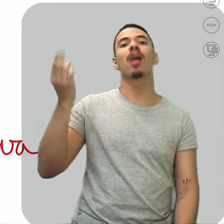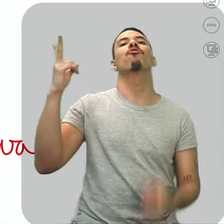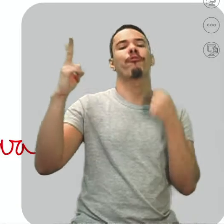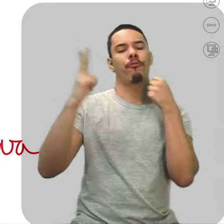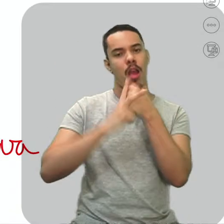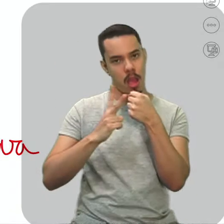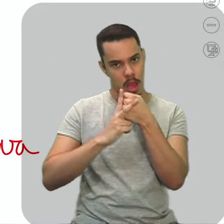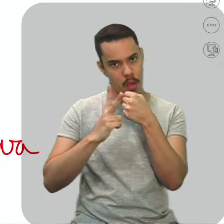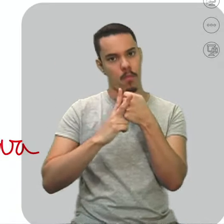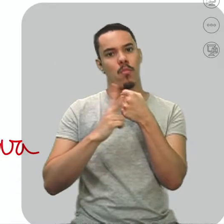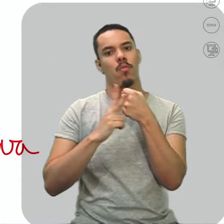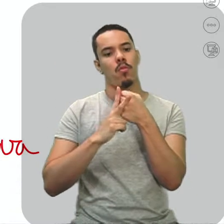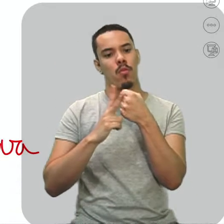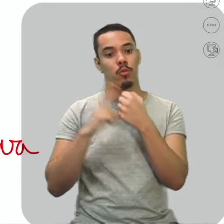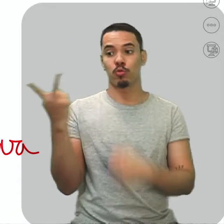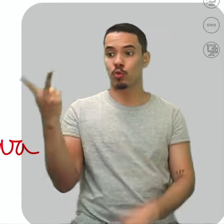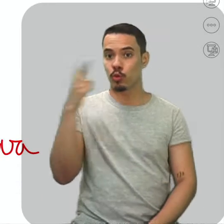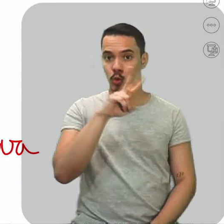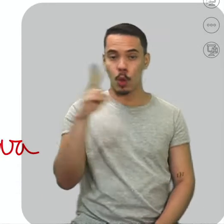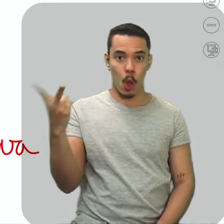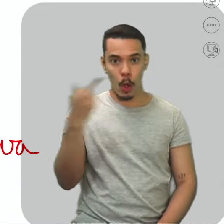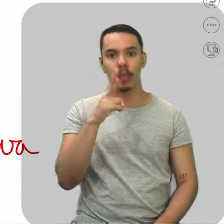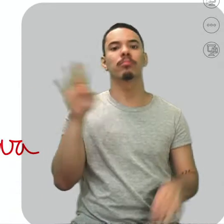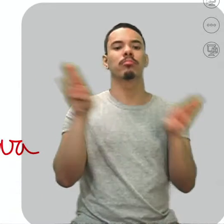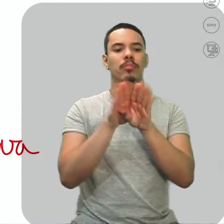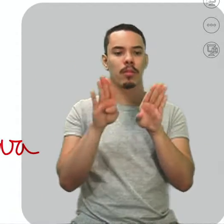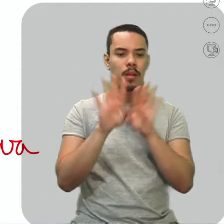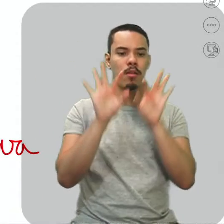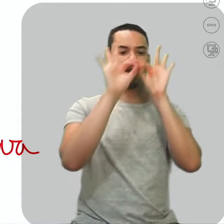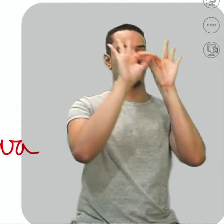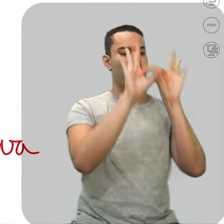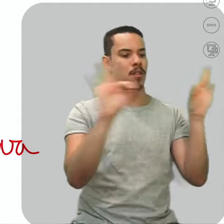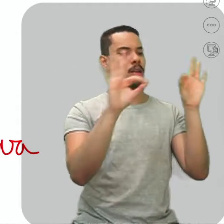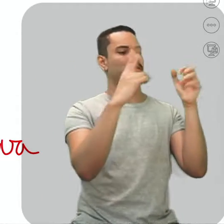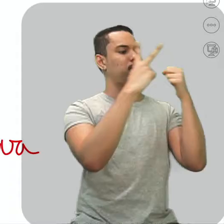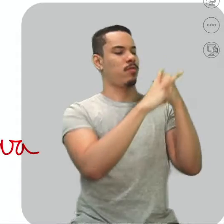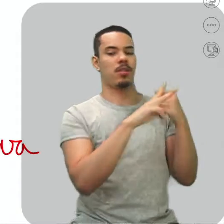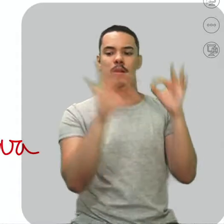viajo Olha só então período composto por coordenação